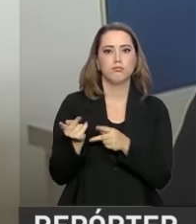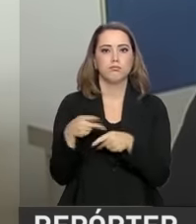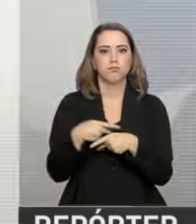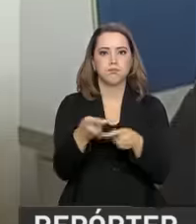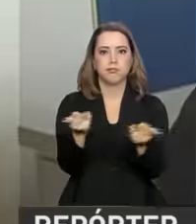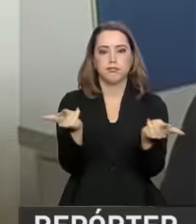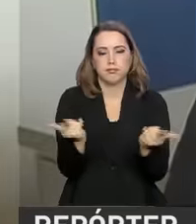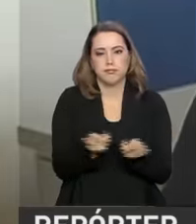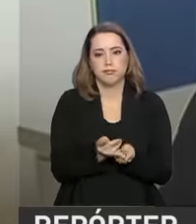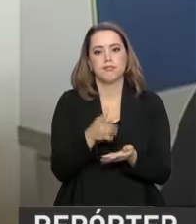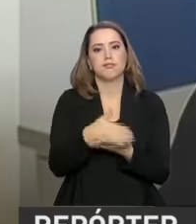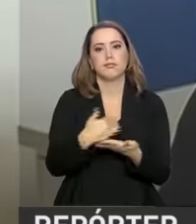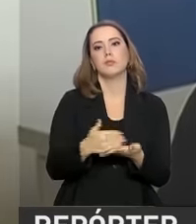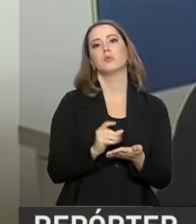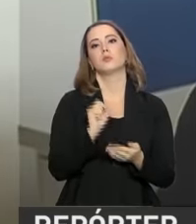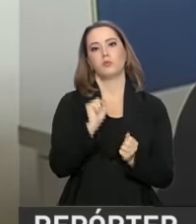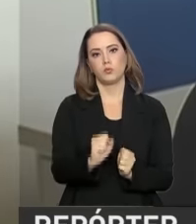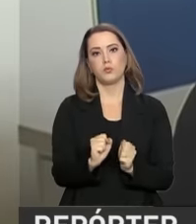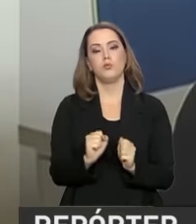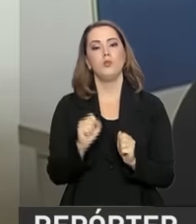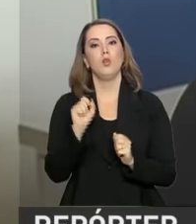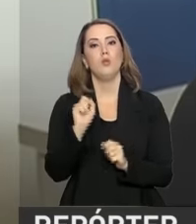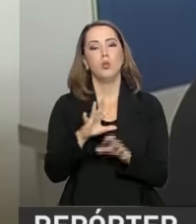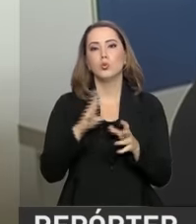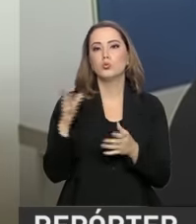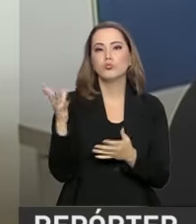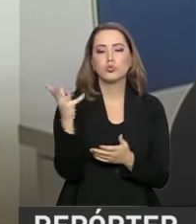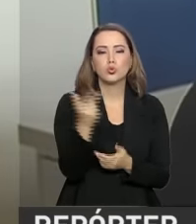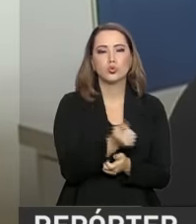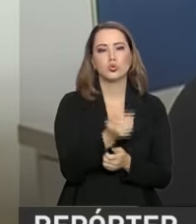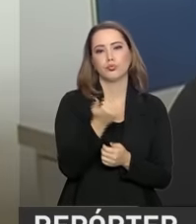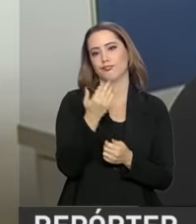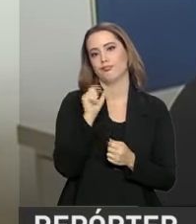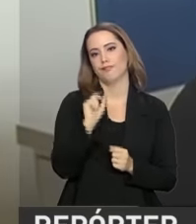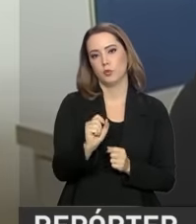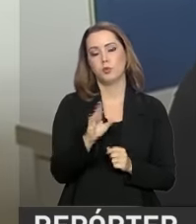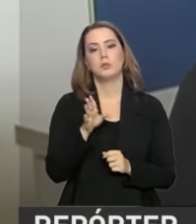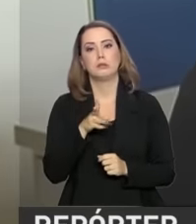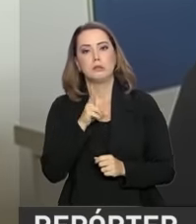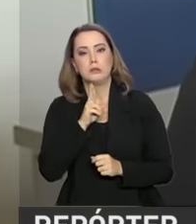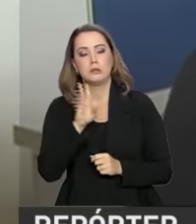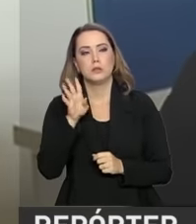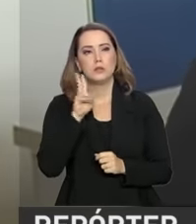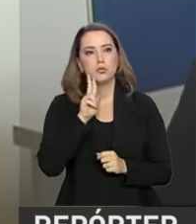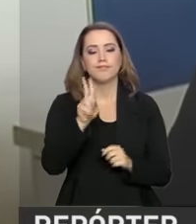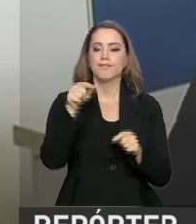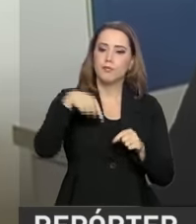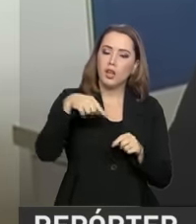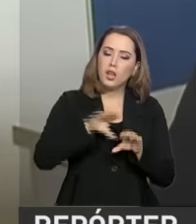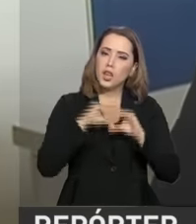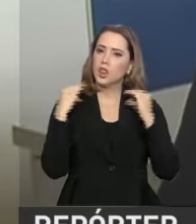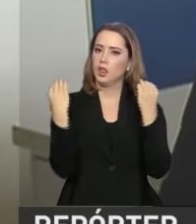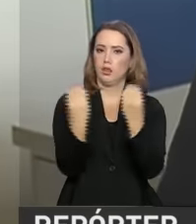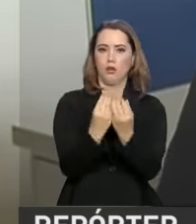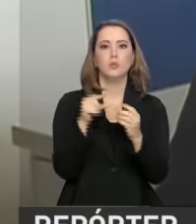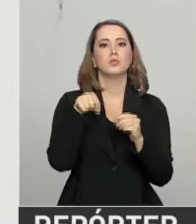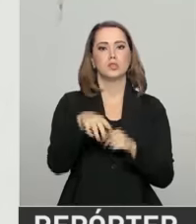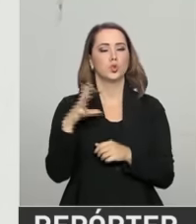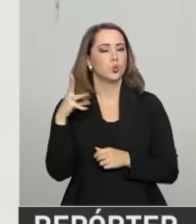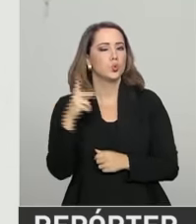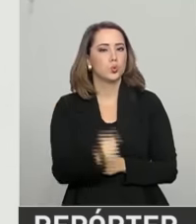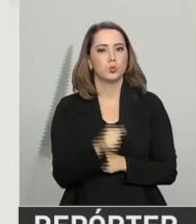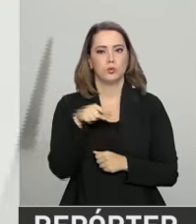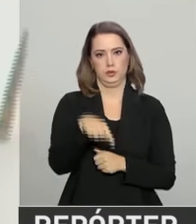japonês Então as pessoas que estão interessadas realmente e conhecer a vida local elas conseguem ficar na comunidade e fazer tudo por